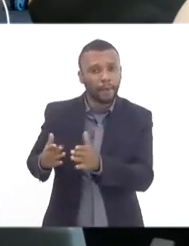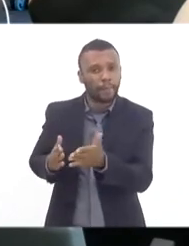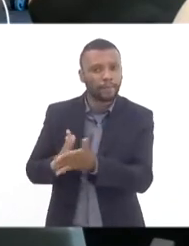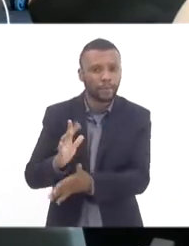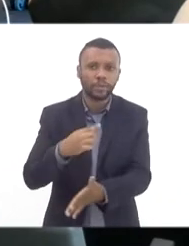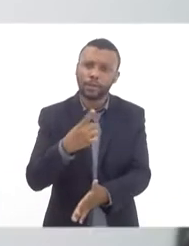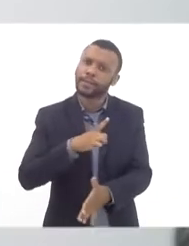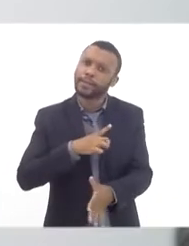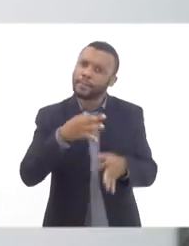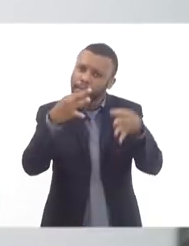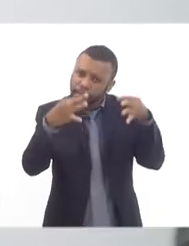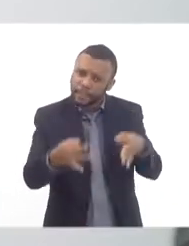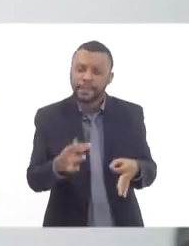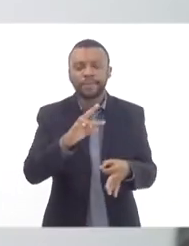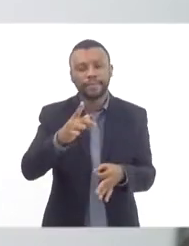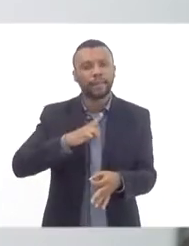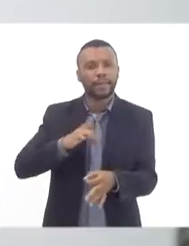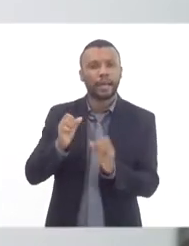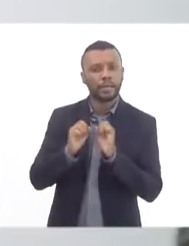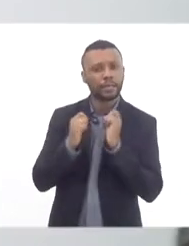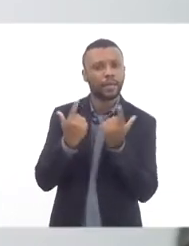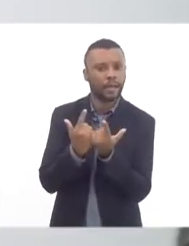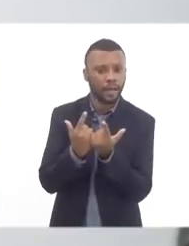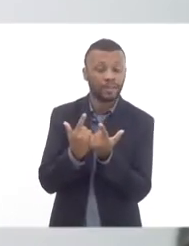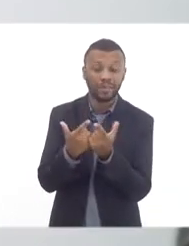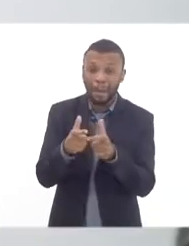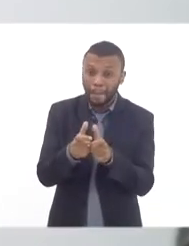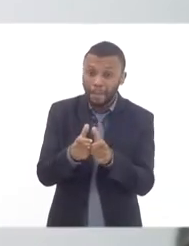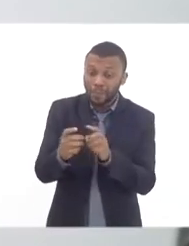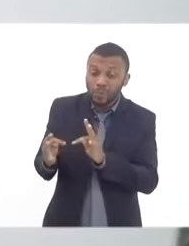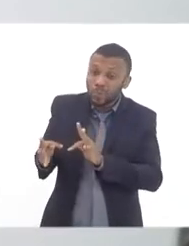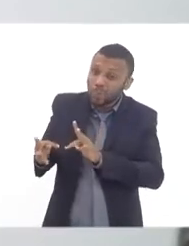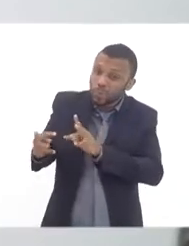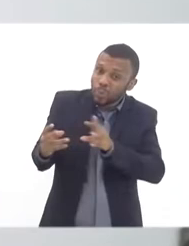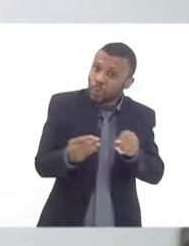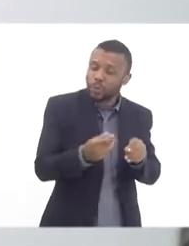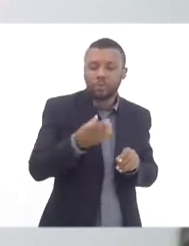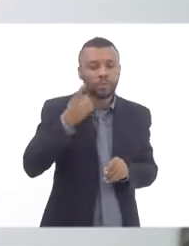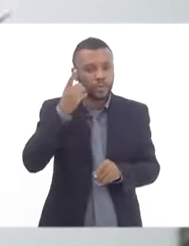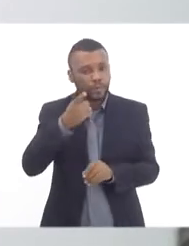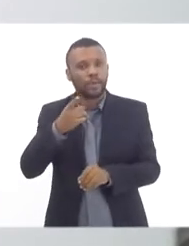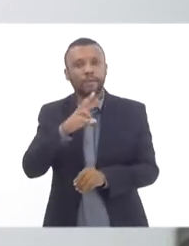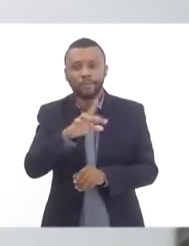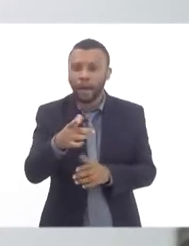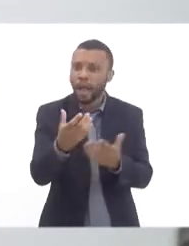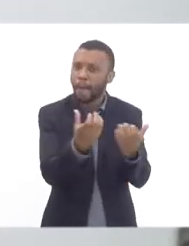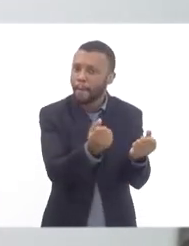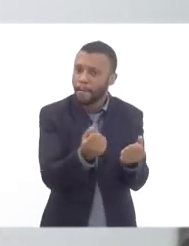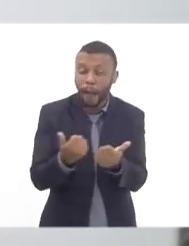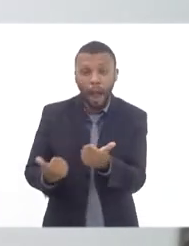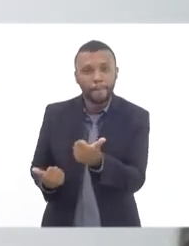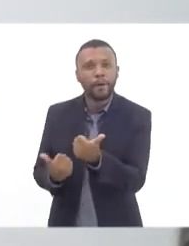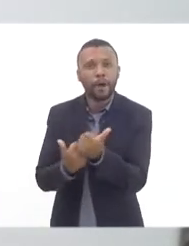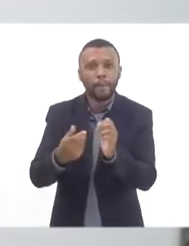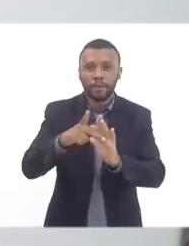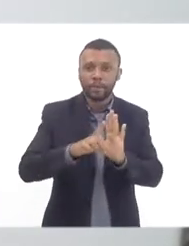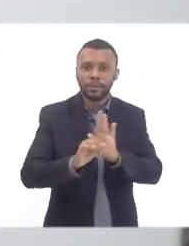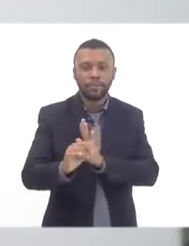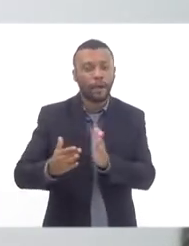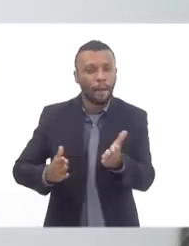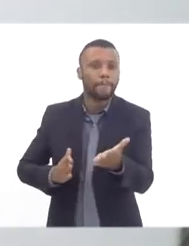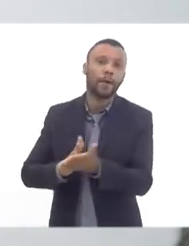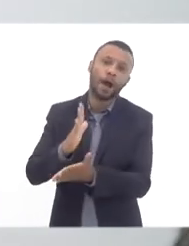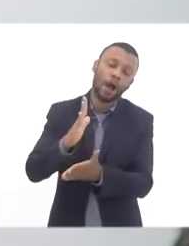que acontecerá nesta casa por unanimidade. Então, aí vai depender exatamente das ações